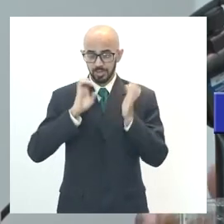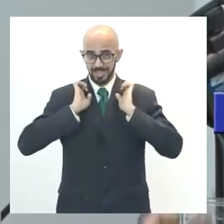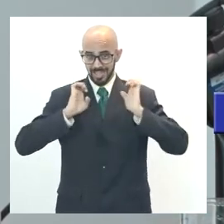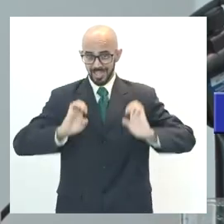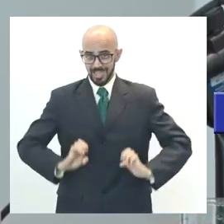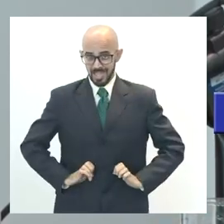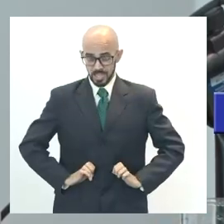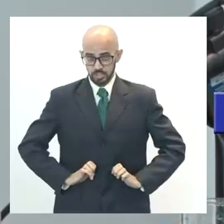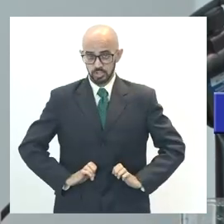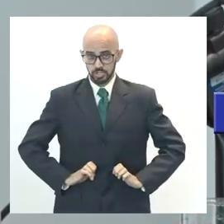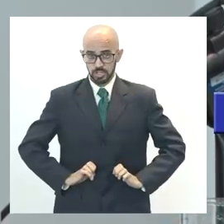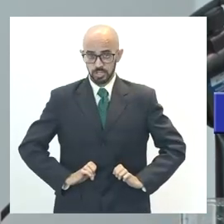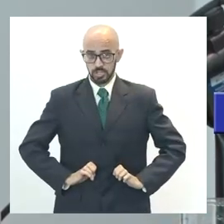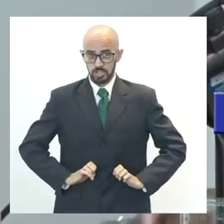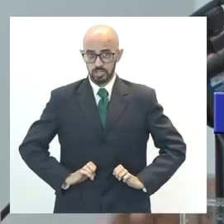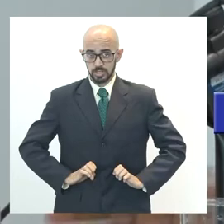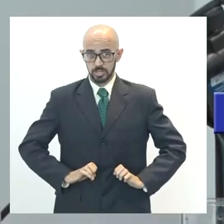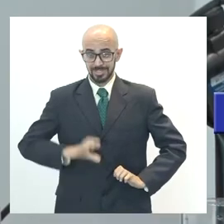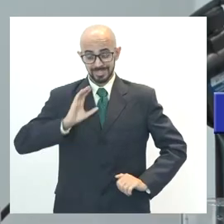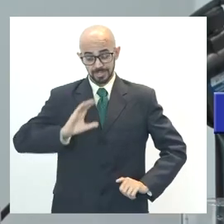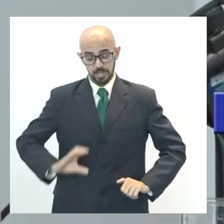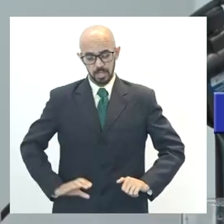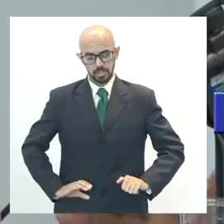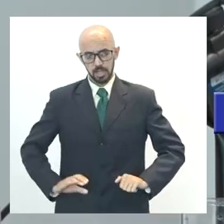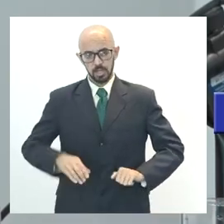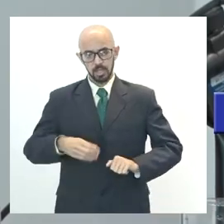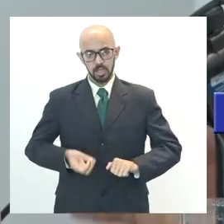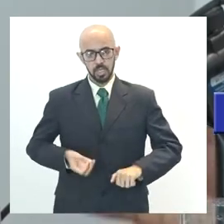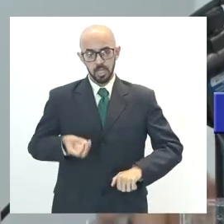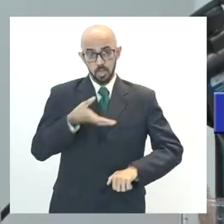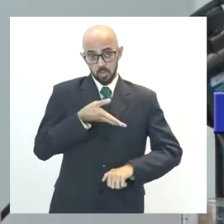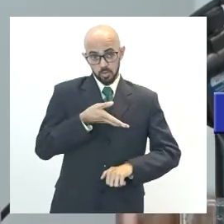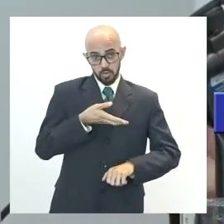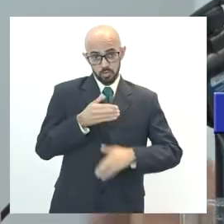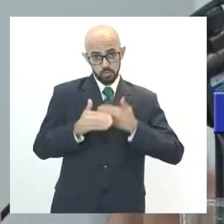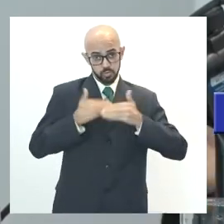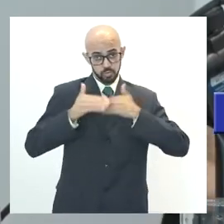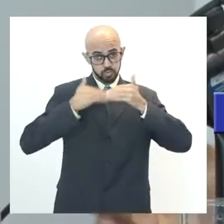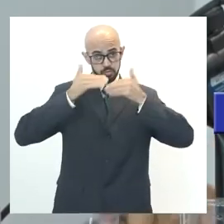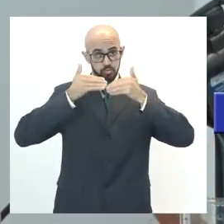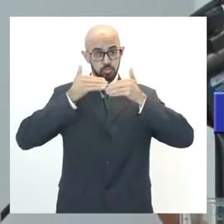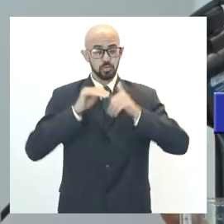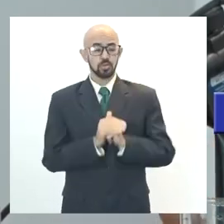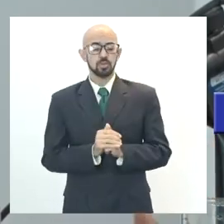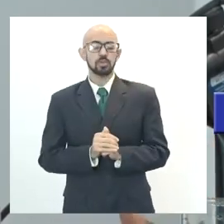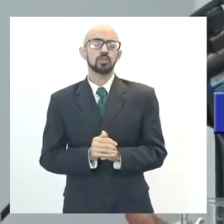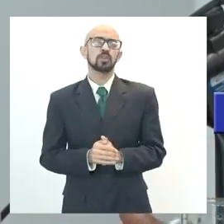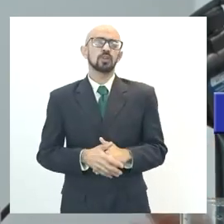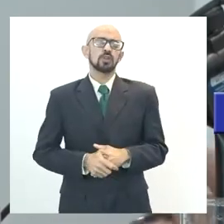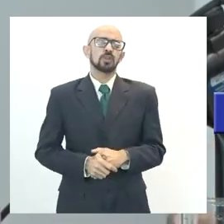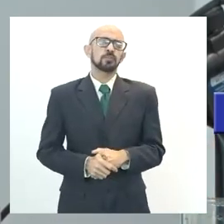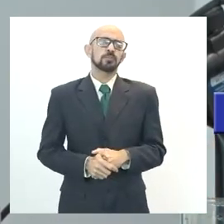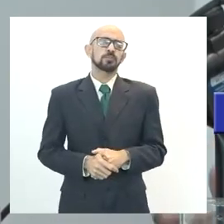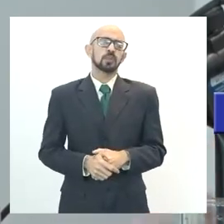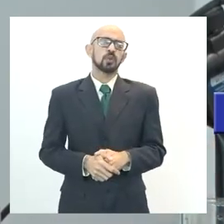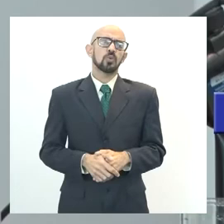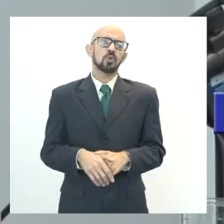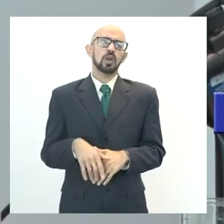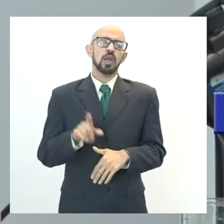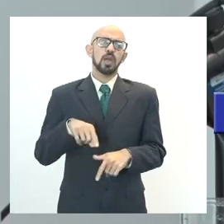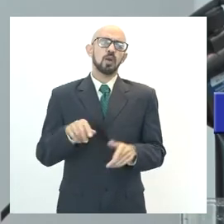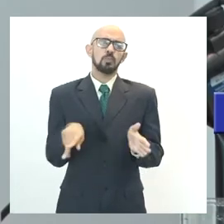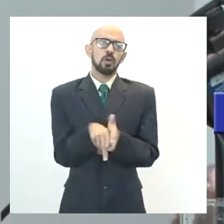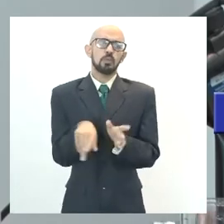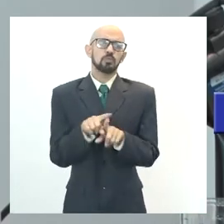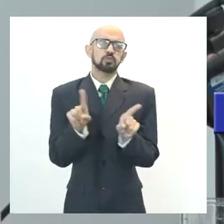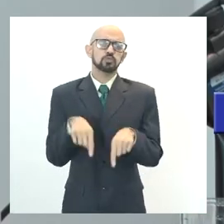ao entendimento de que ninguém é melhor para tratar o serviço puro que o próprio servidor público e o servidor